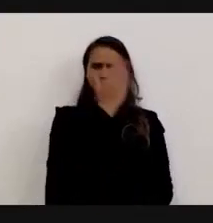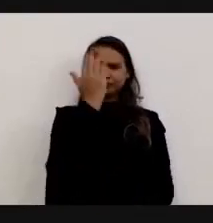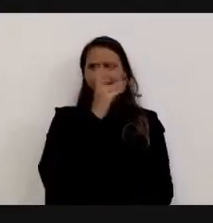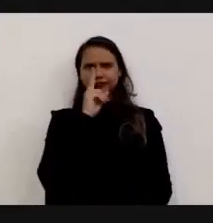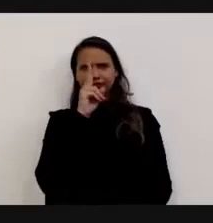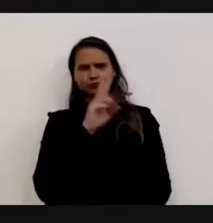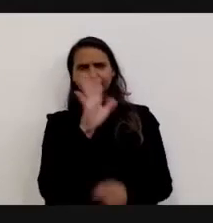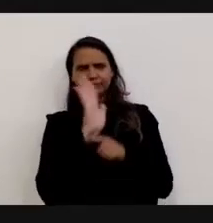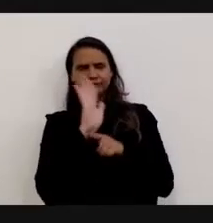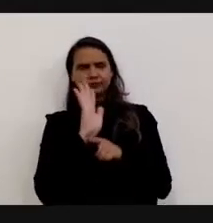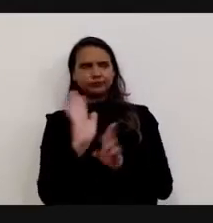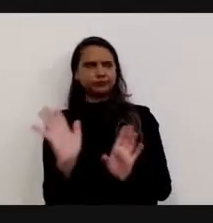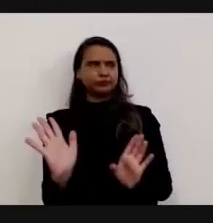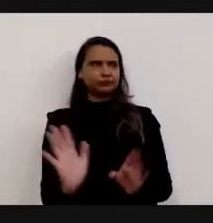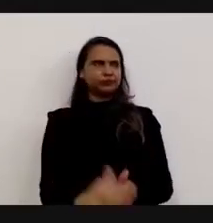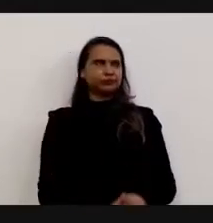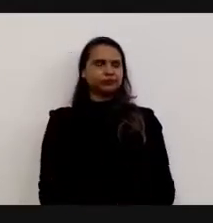vídeo.